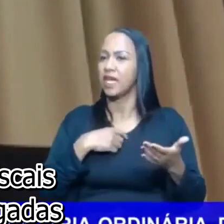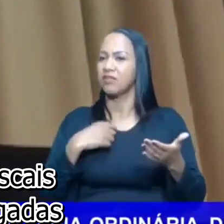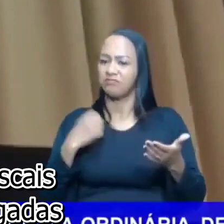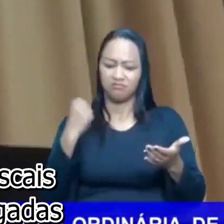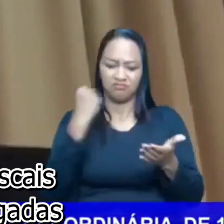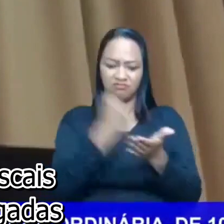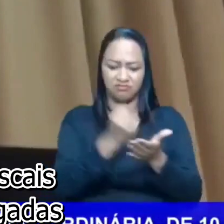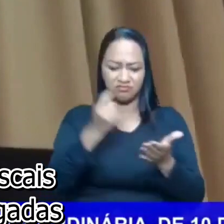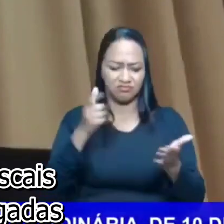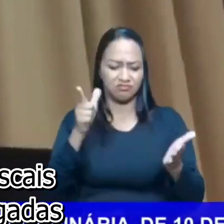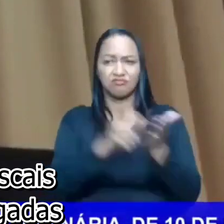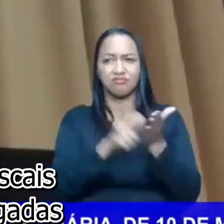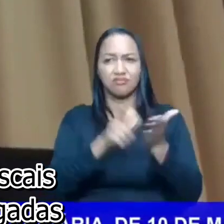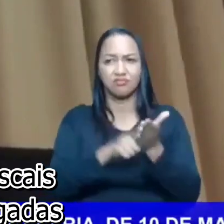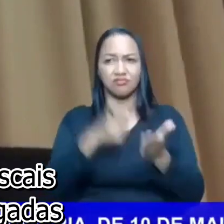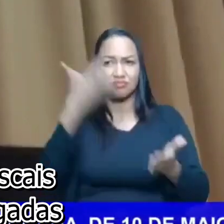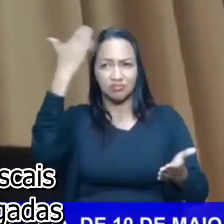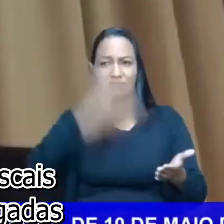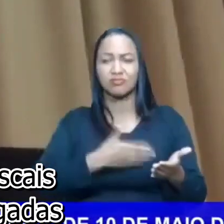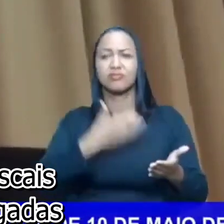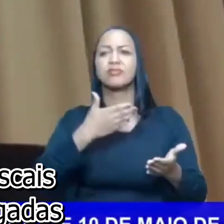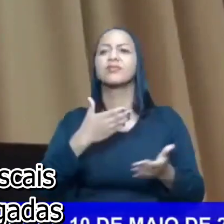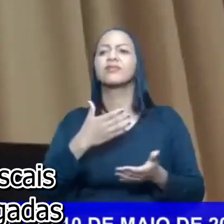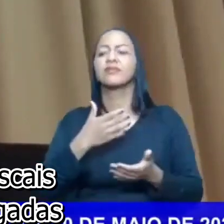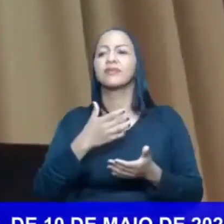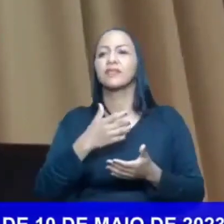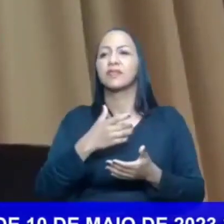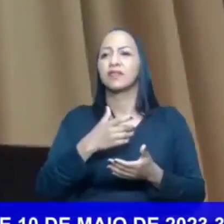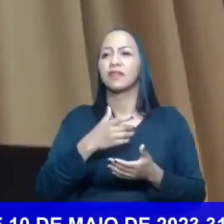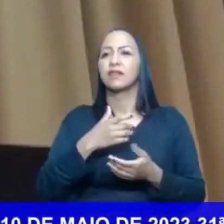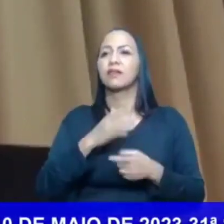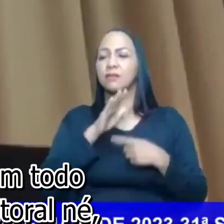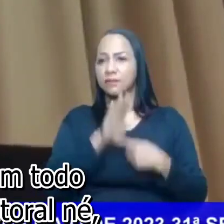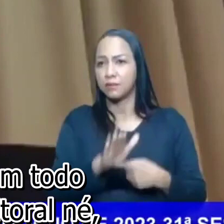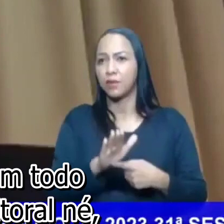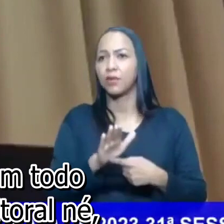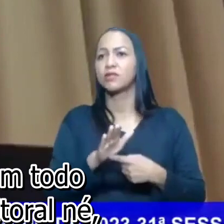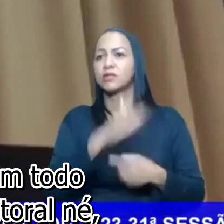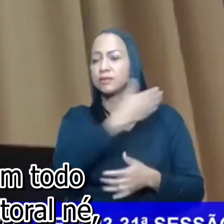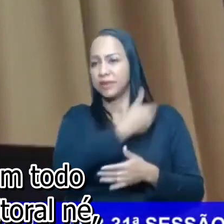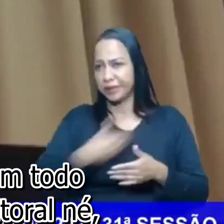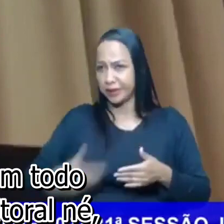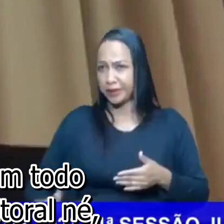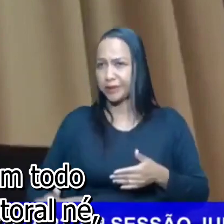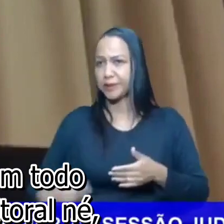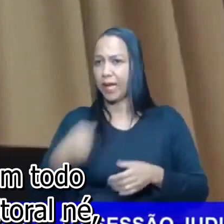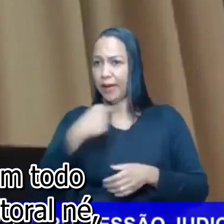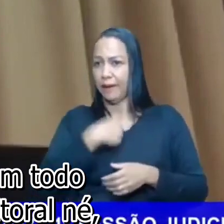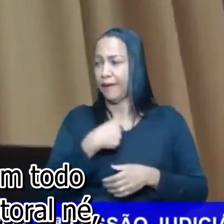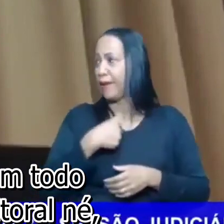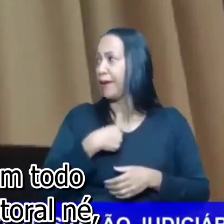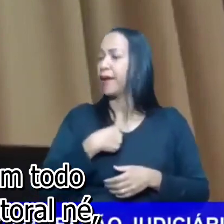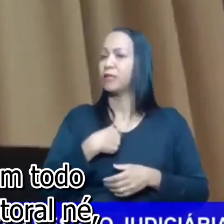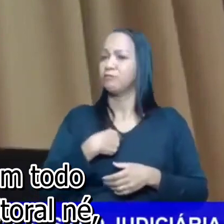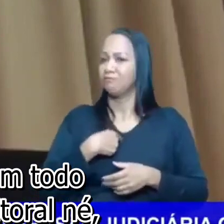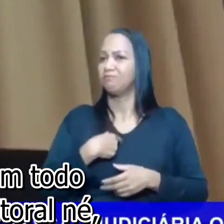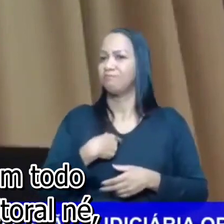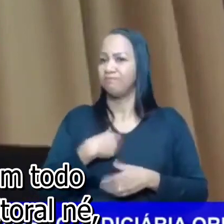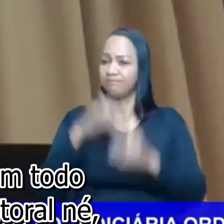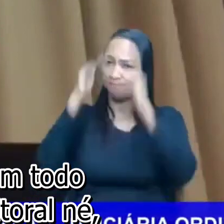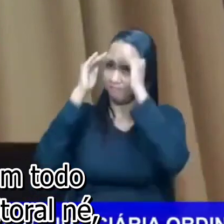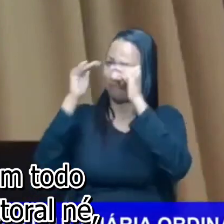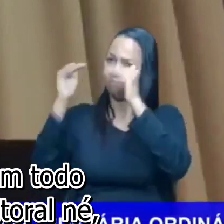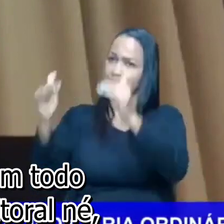todas aquelas despesas que foram empregadas. De modo, senhor presidente, que eu estou, com todo respeito ao eminente